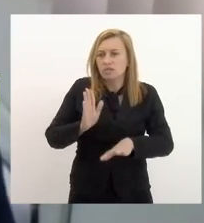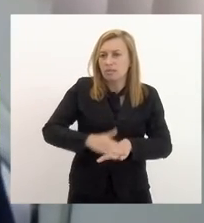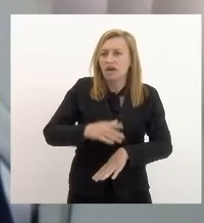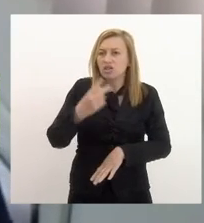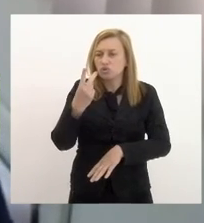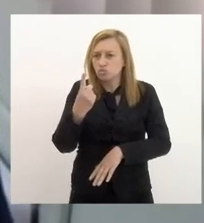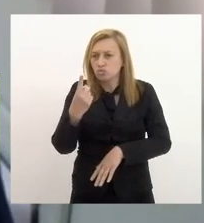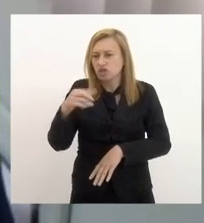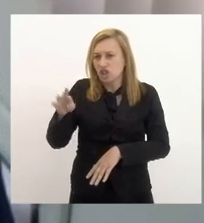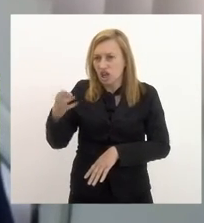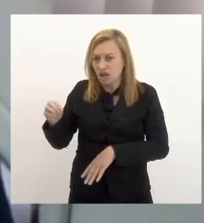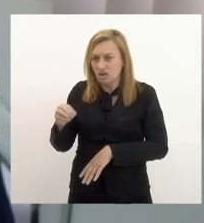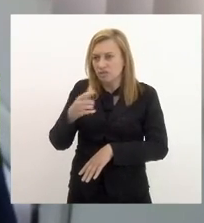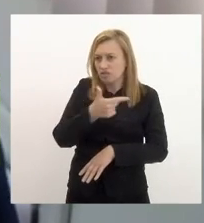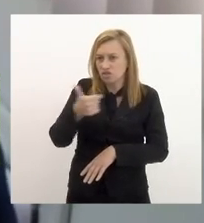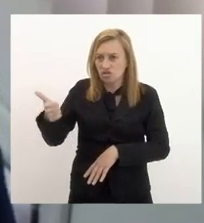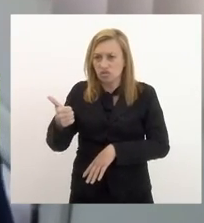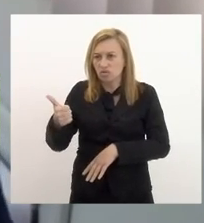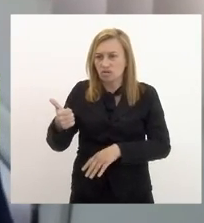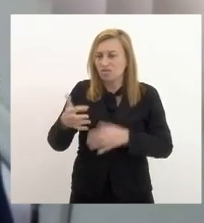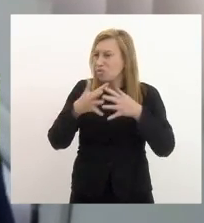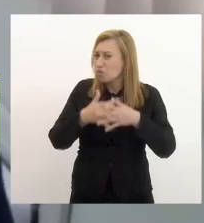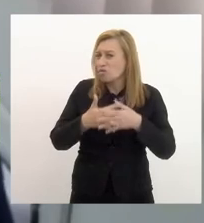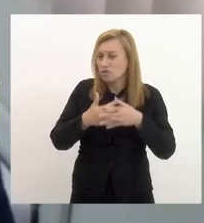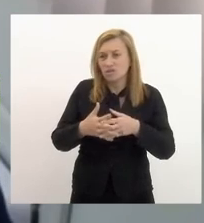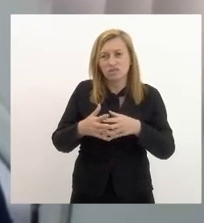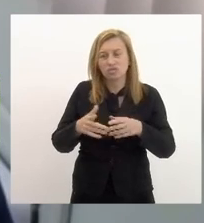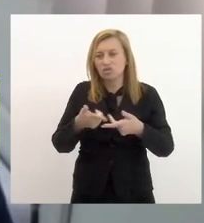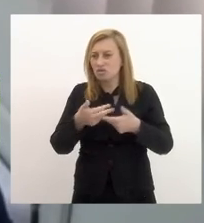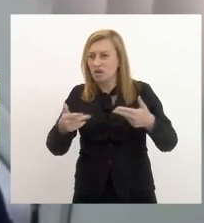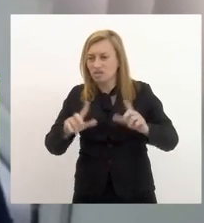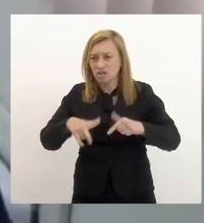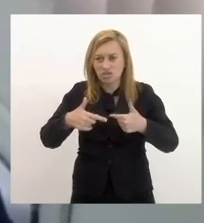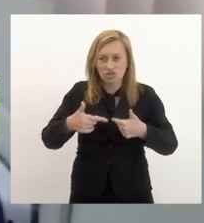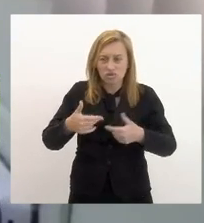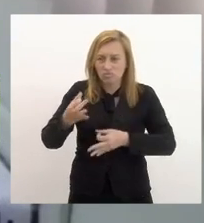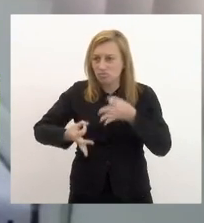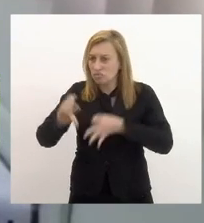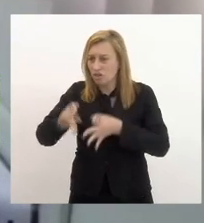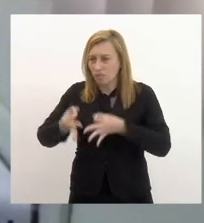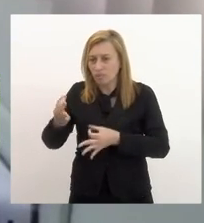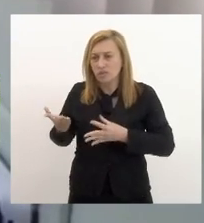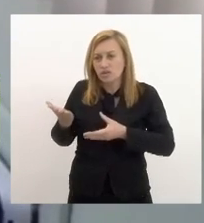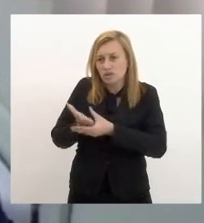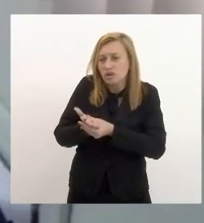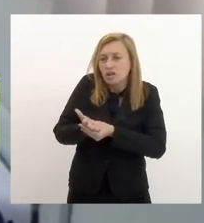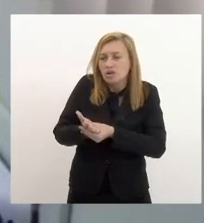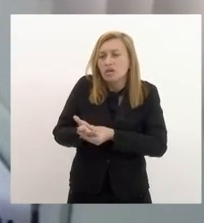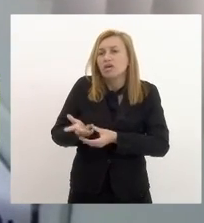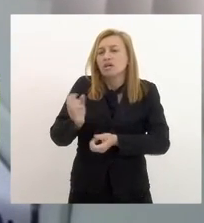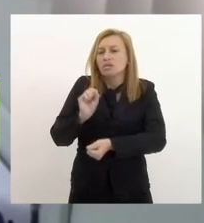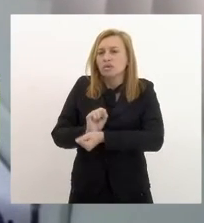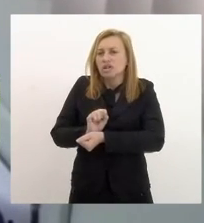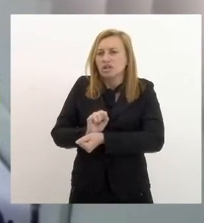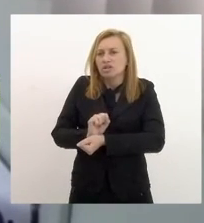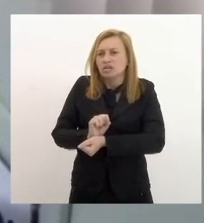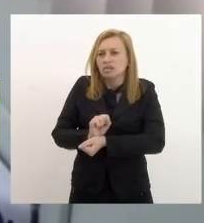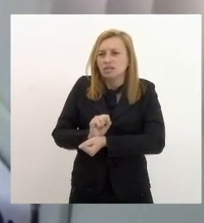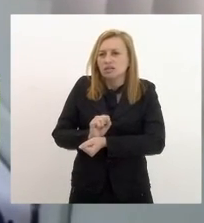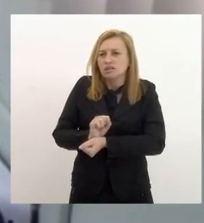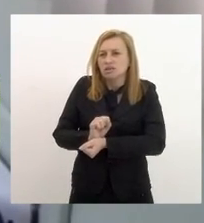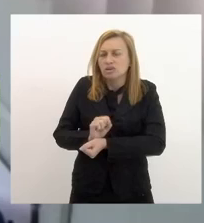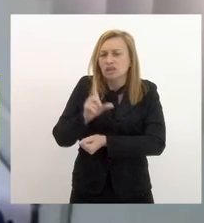treino em 22 isso vai gerar uma avalanche de ações judiciais essa questão do congelamento da